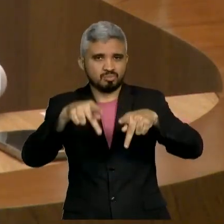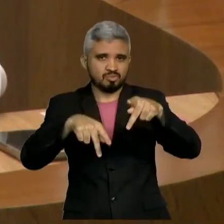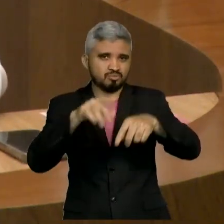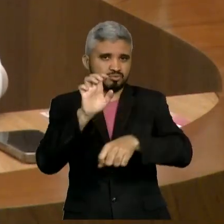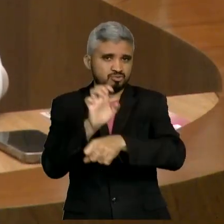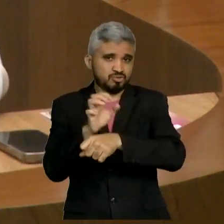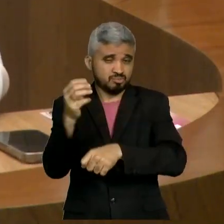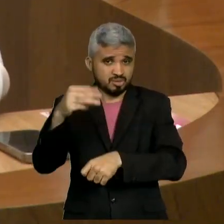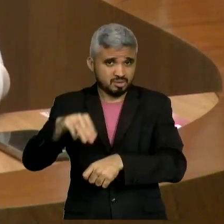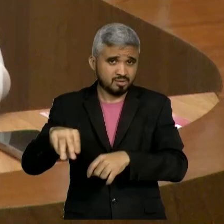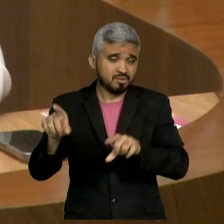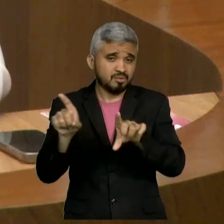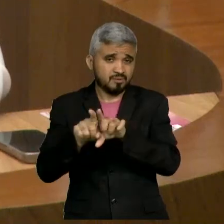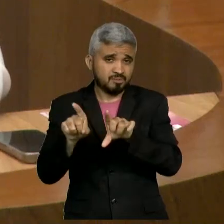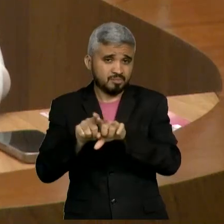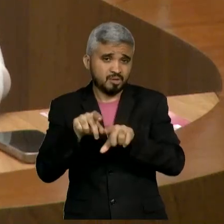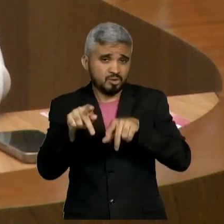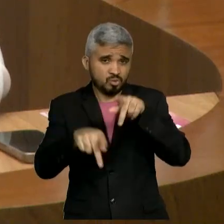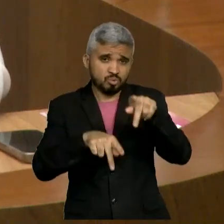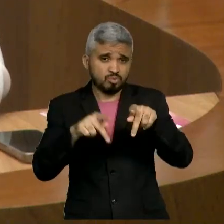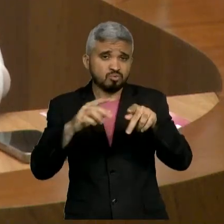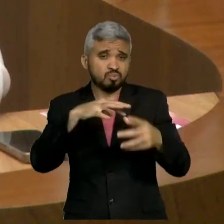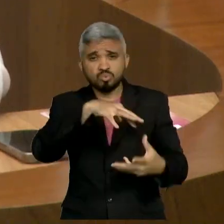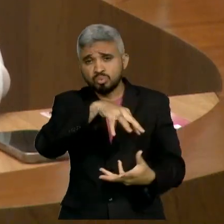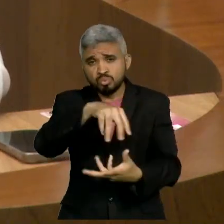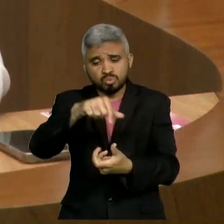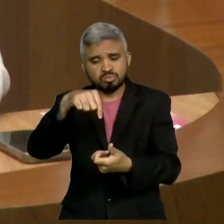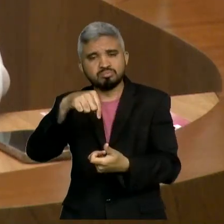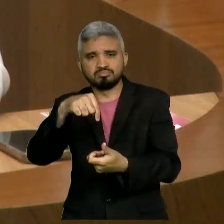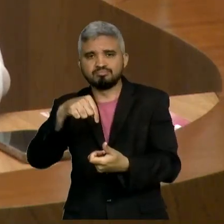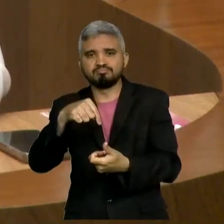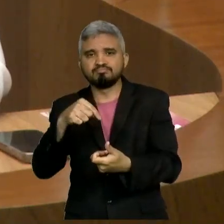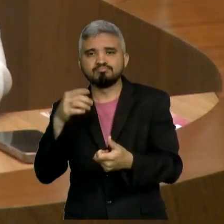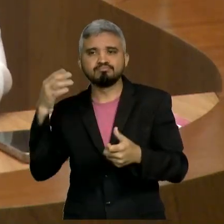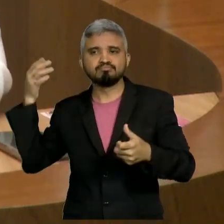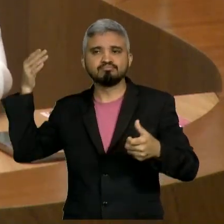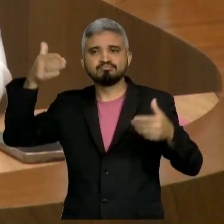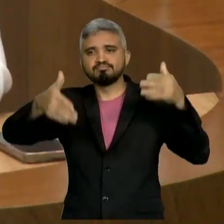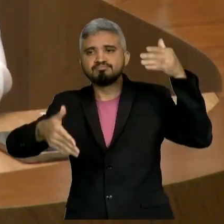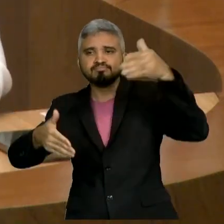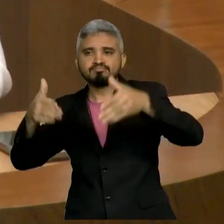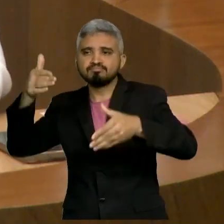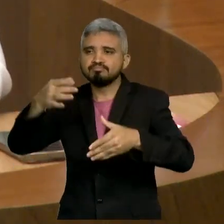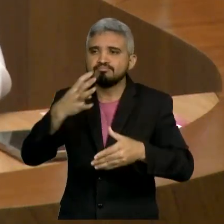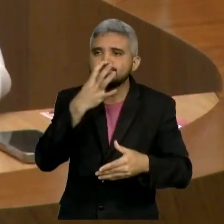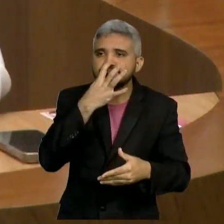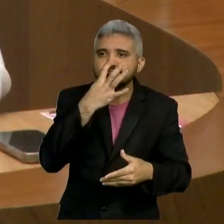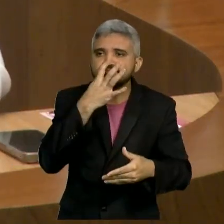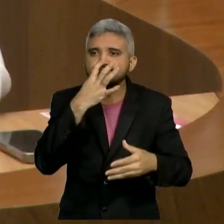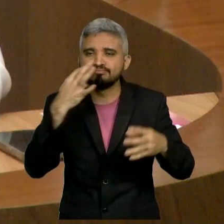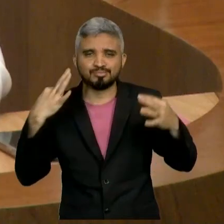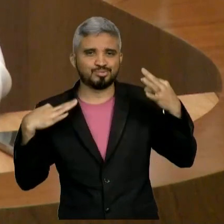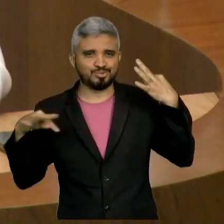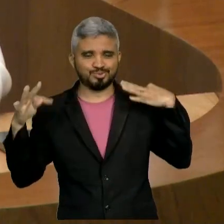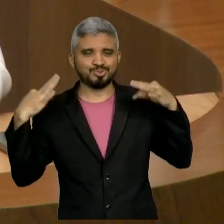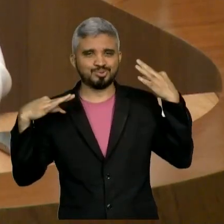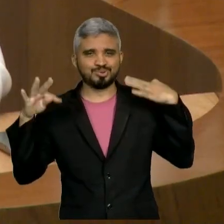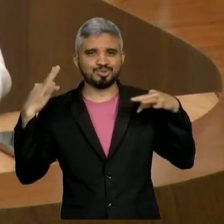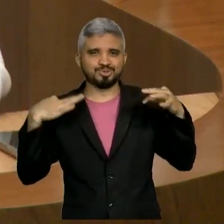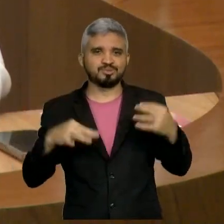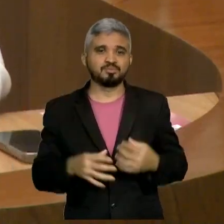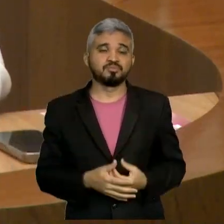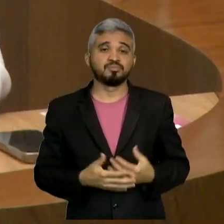mundo inteiro, porque é visitada pelo povo do mundo inteiro. A Lei de Proteção Ambiental da Região dos